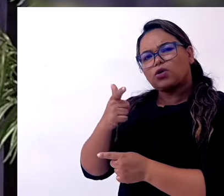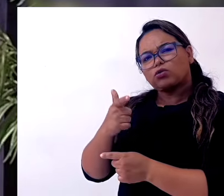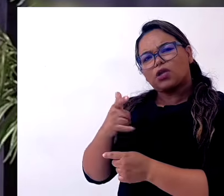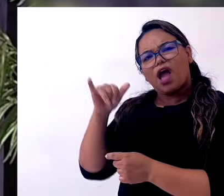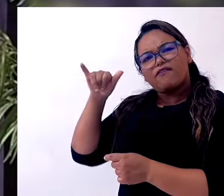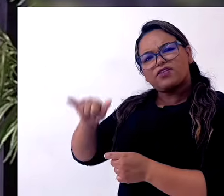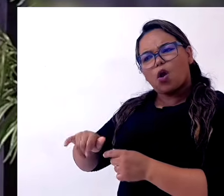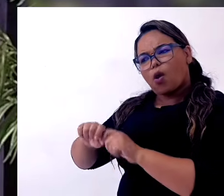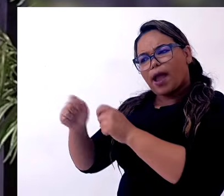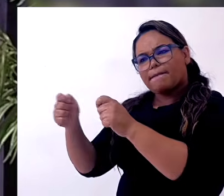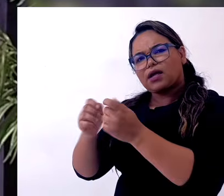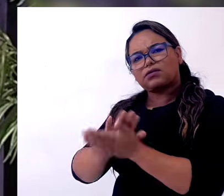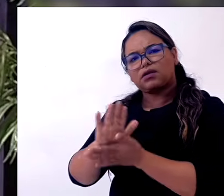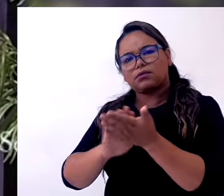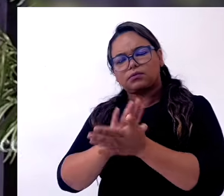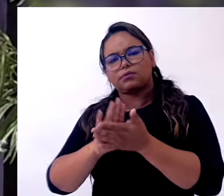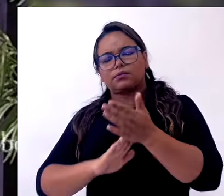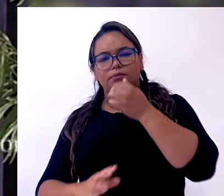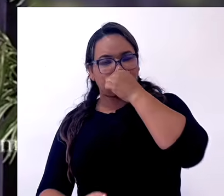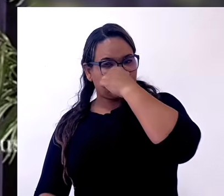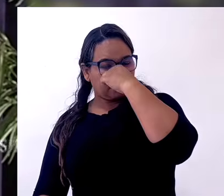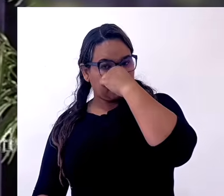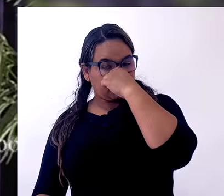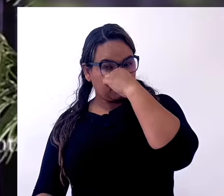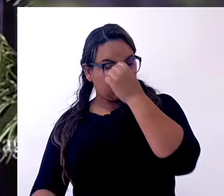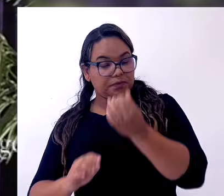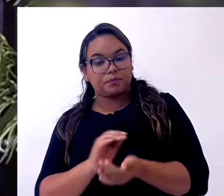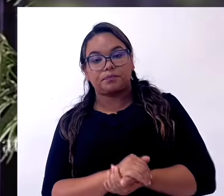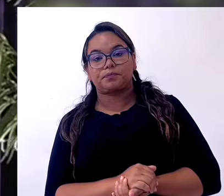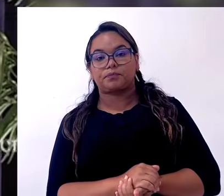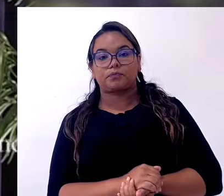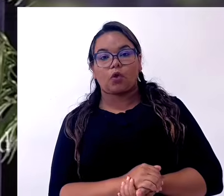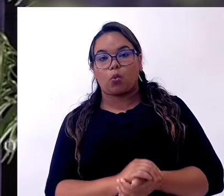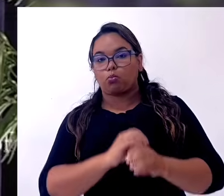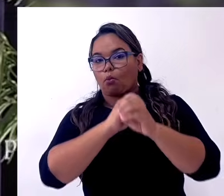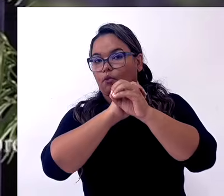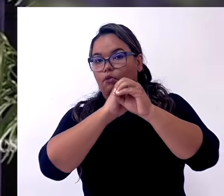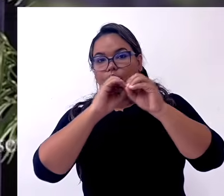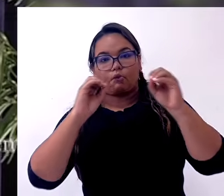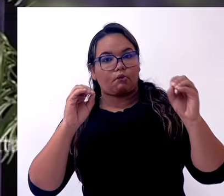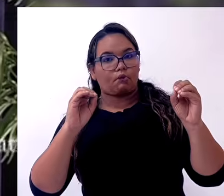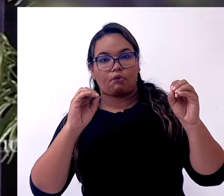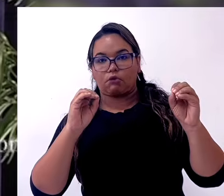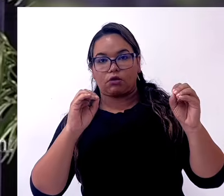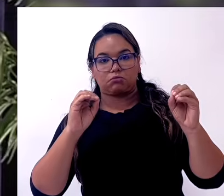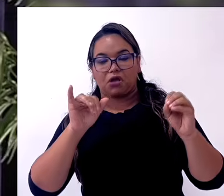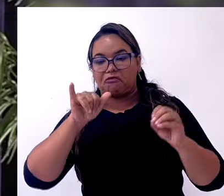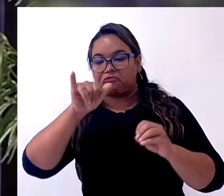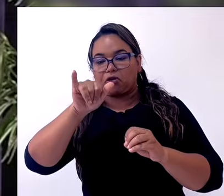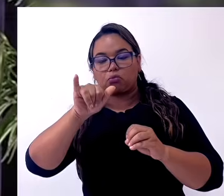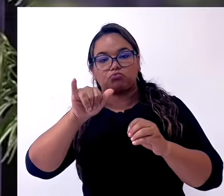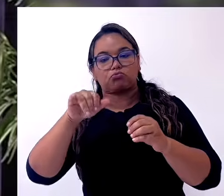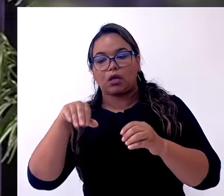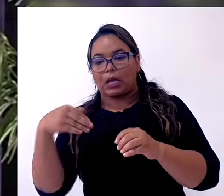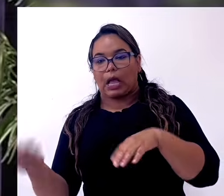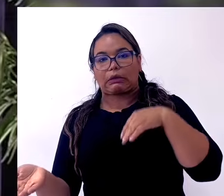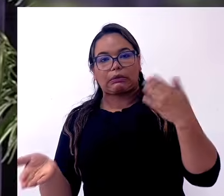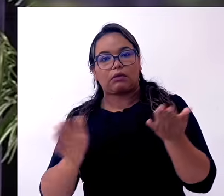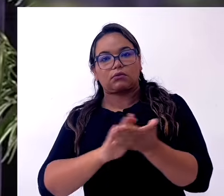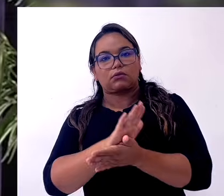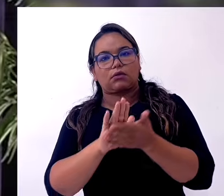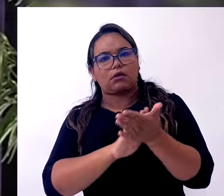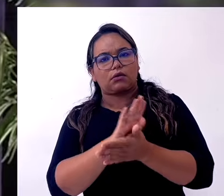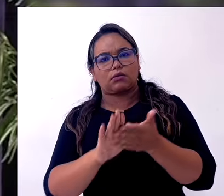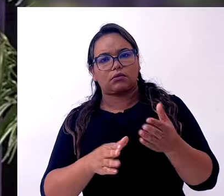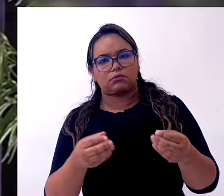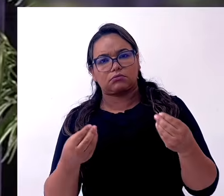atingiu o solo e nunca atingiu nenhum edifício. Ele caiu. E quando ele caiu, houve um buraco no chão. E